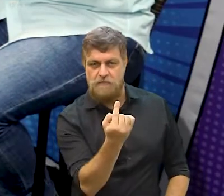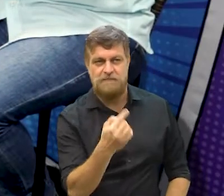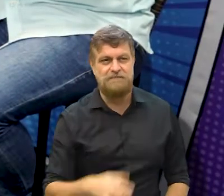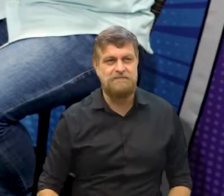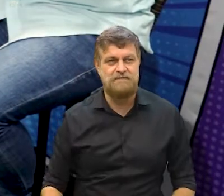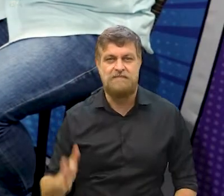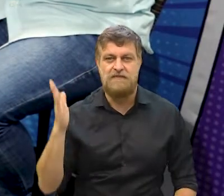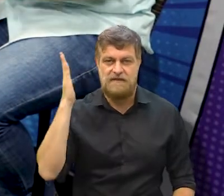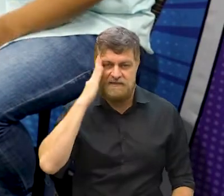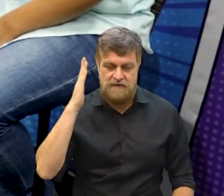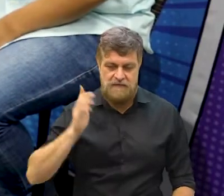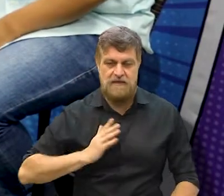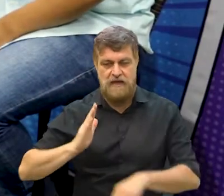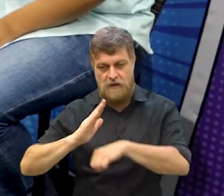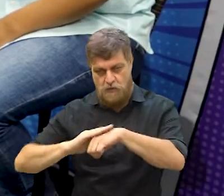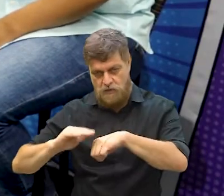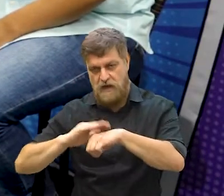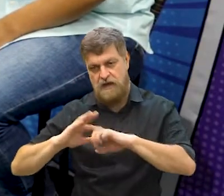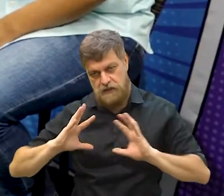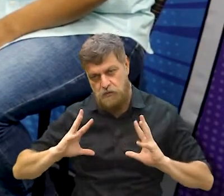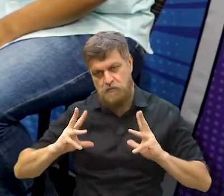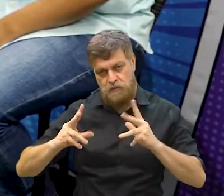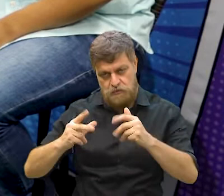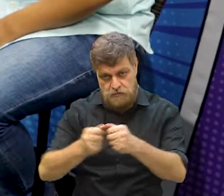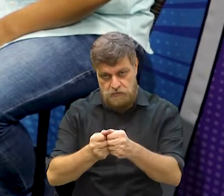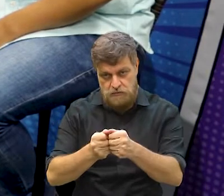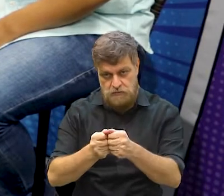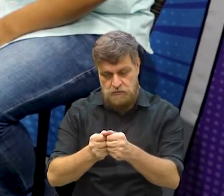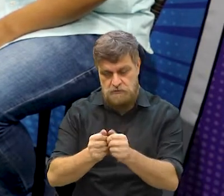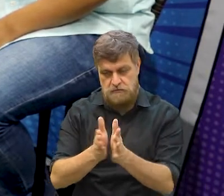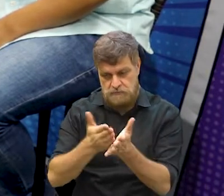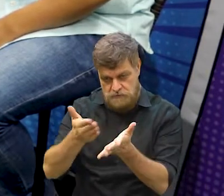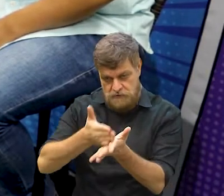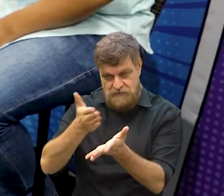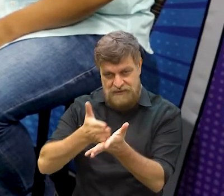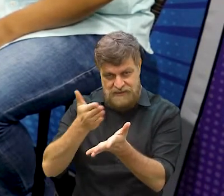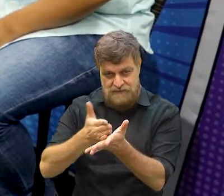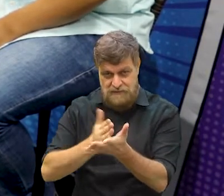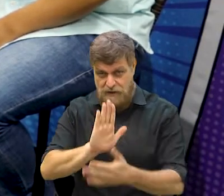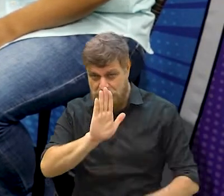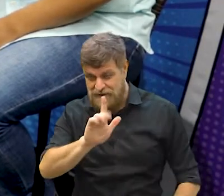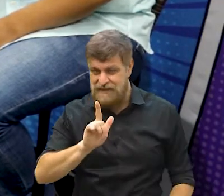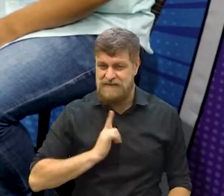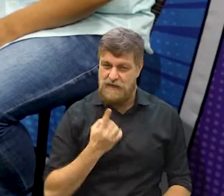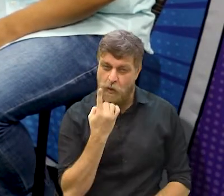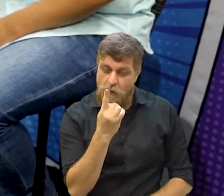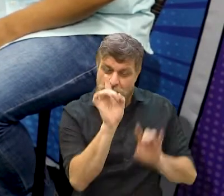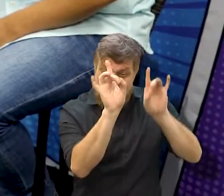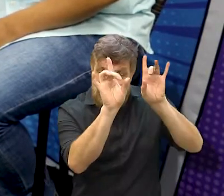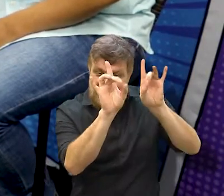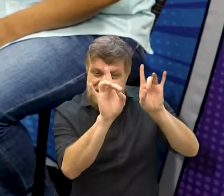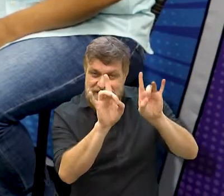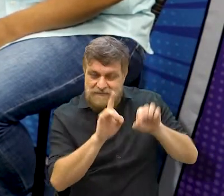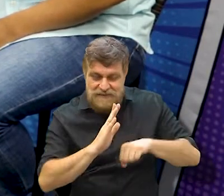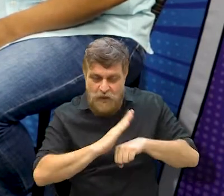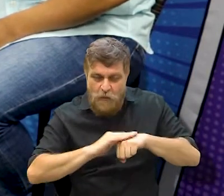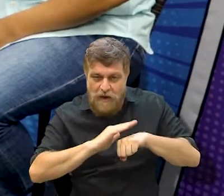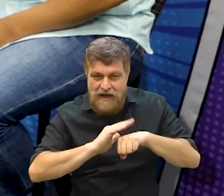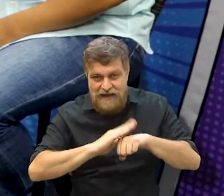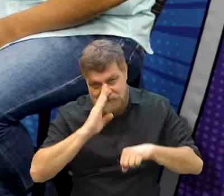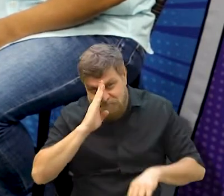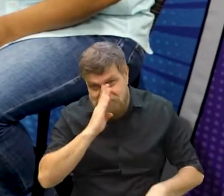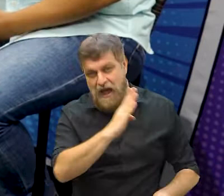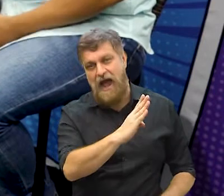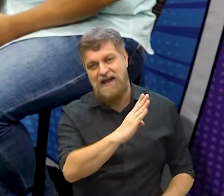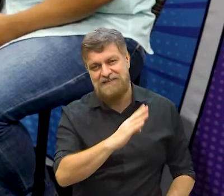projeto. Claro, né, tem um carinho, deve ter um carinho por todas as edições, por todos os volumes, mas sempre tem aquele que a gente tem um carinho